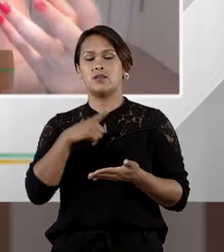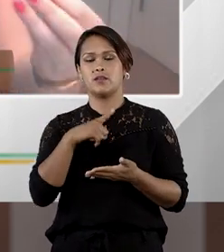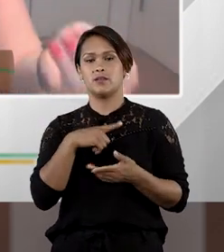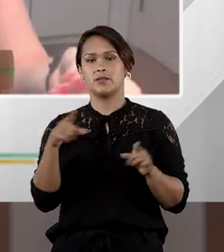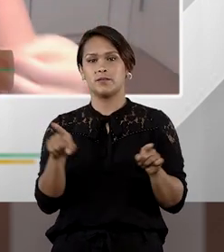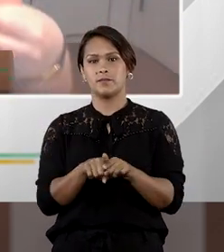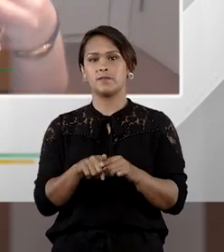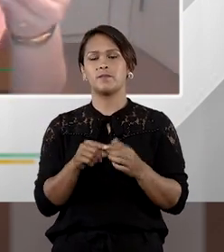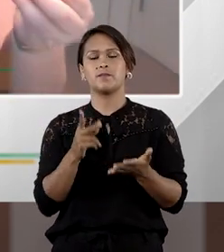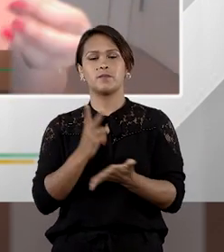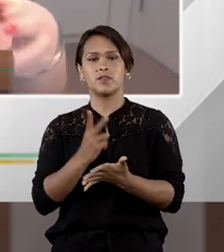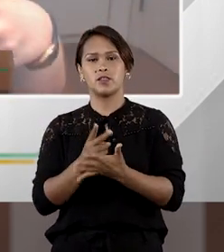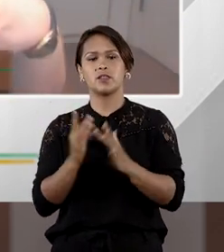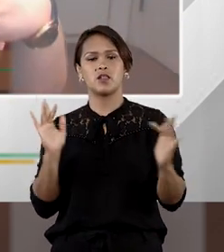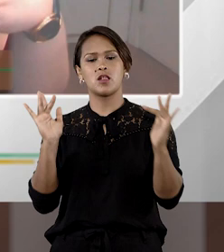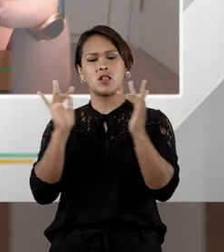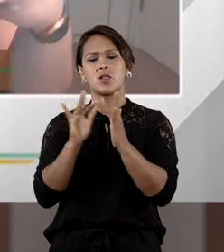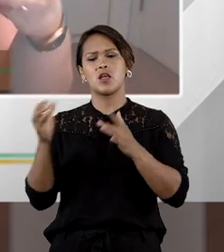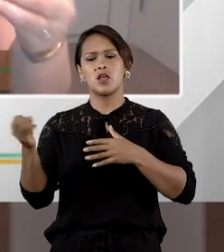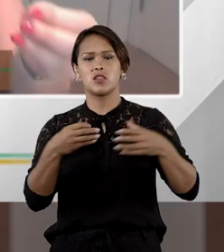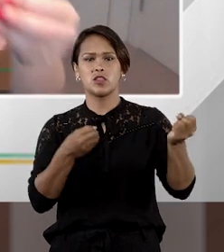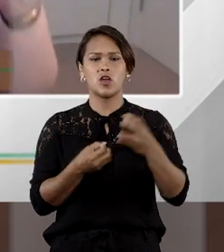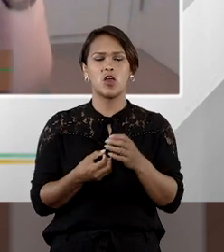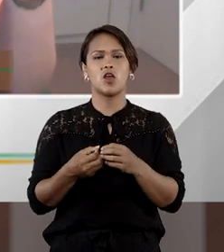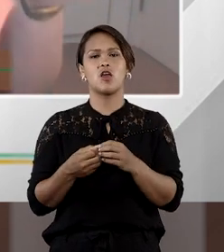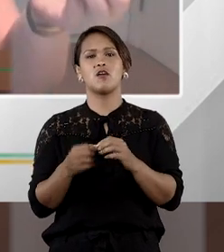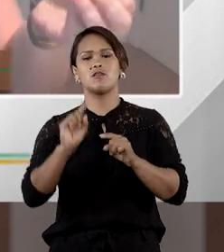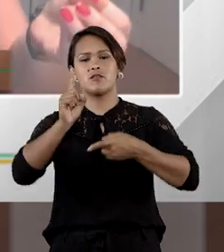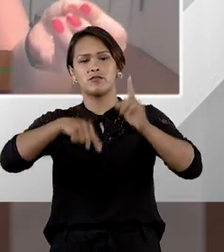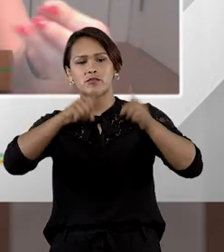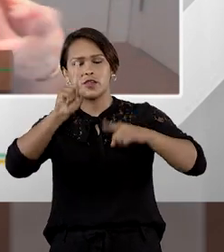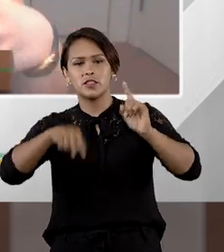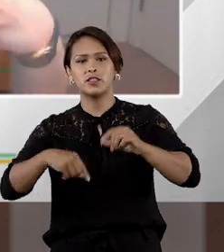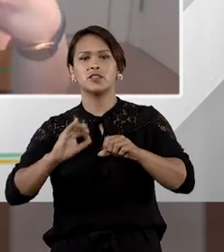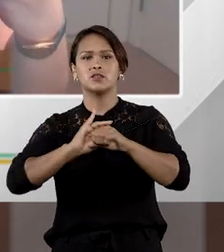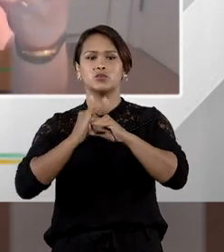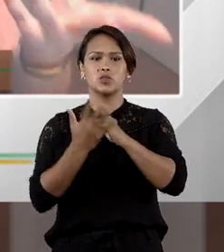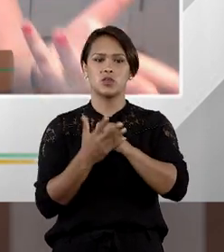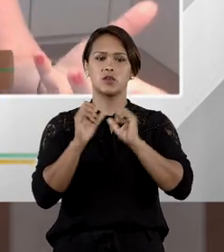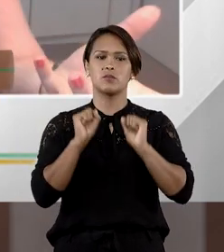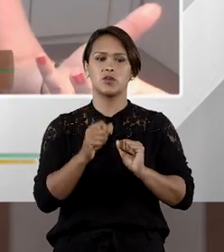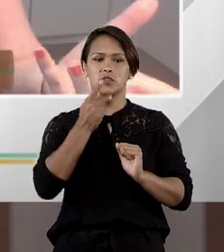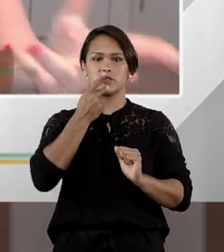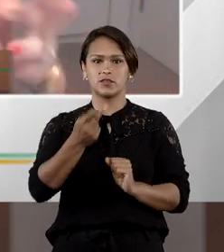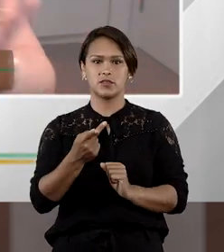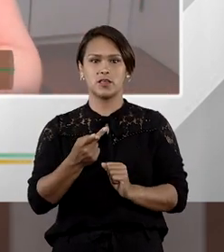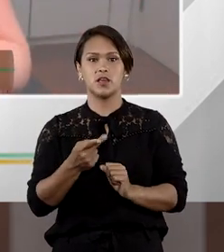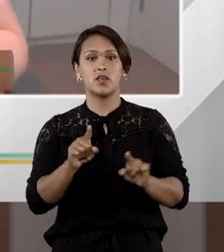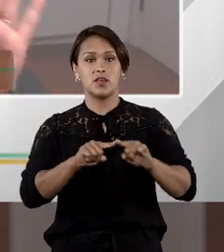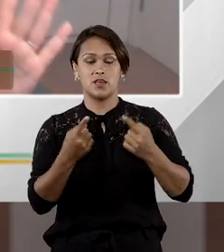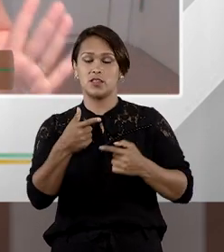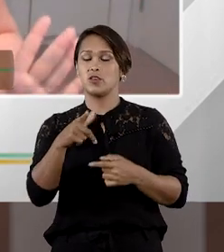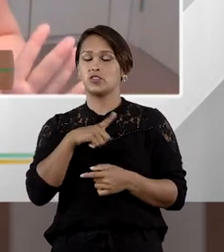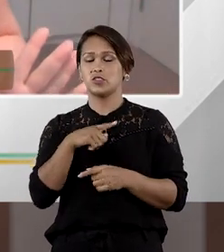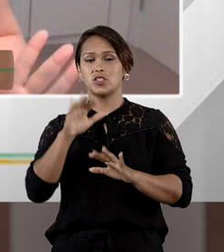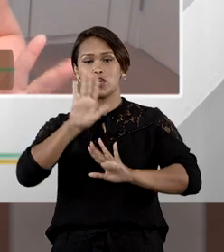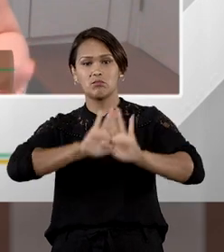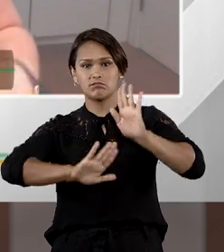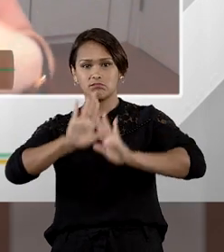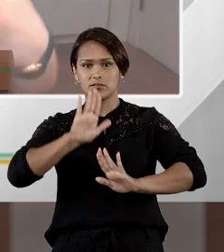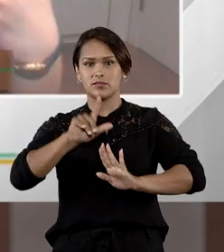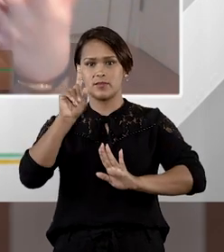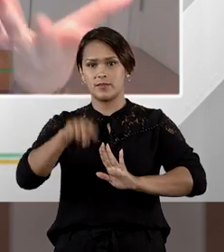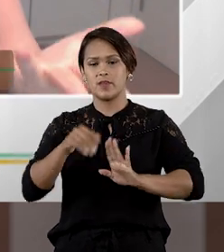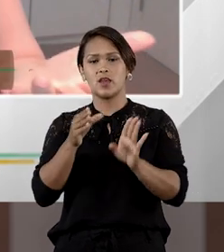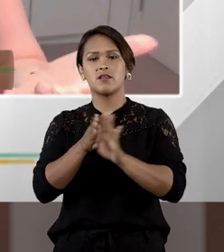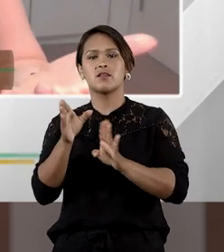né, sempre situações ligadas a novas variantes, aí o Flávio, doutor Covid aí da família, pode falar mais sobre isso. Então a gente tem que ir com cautela,